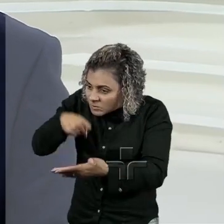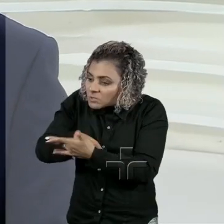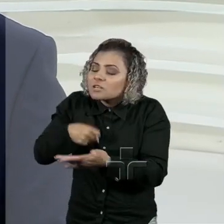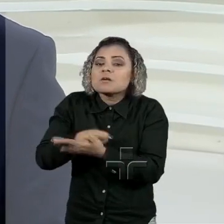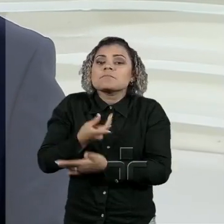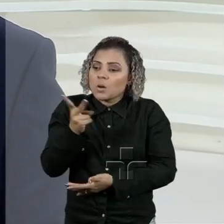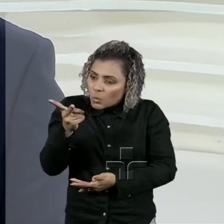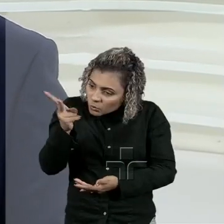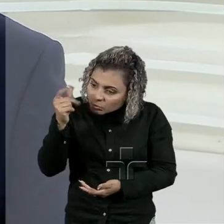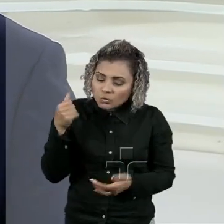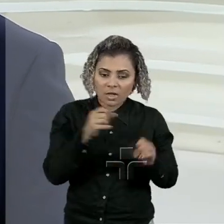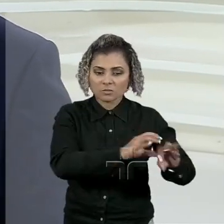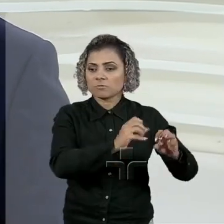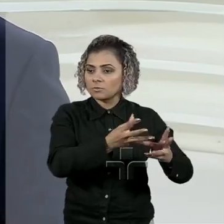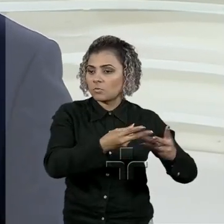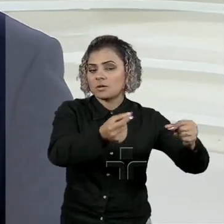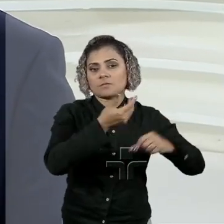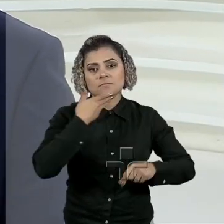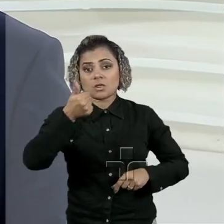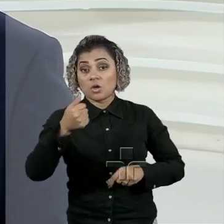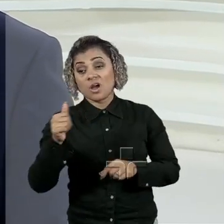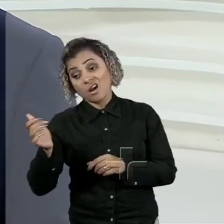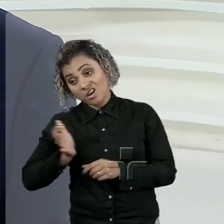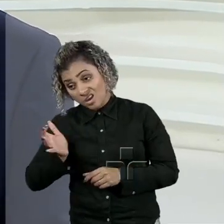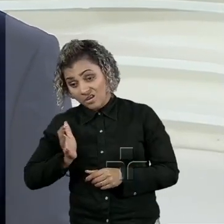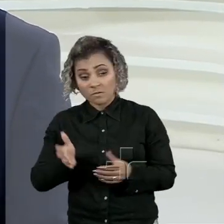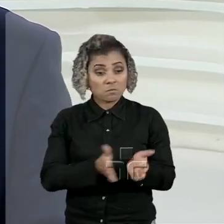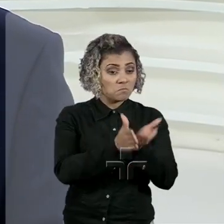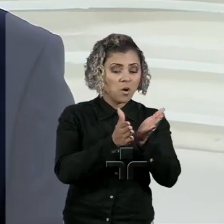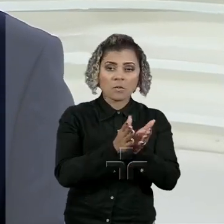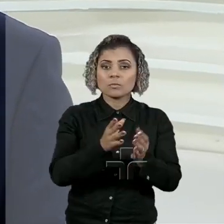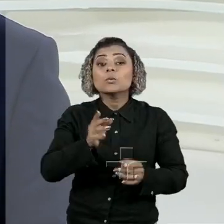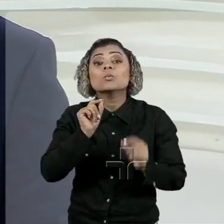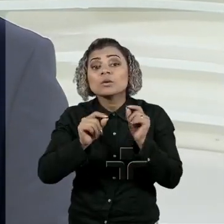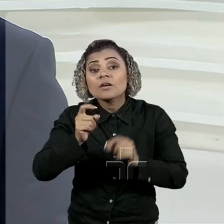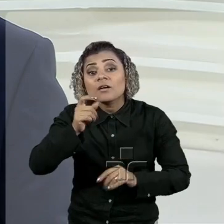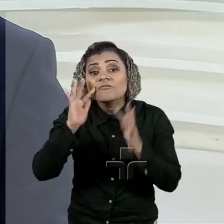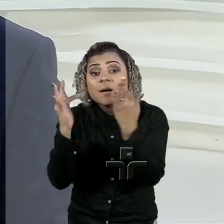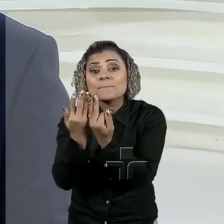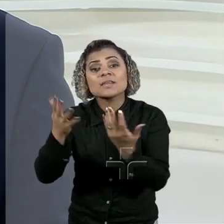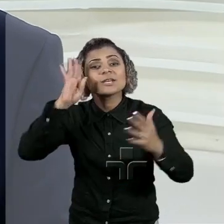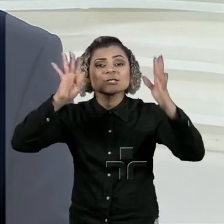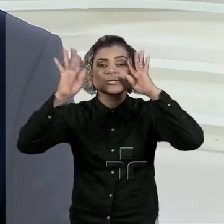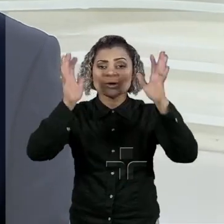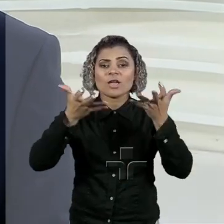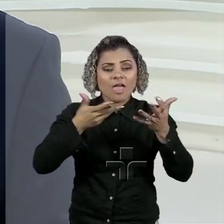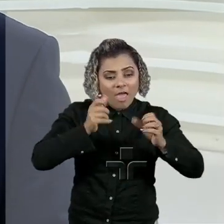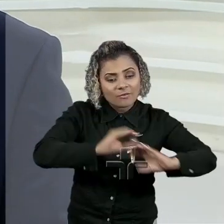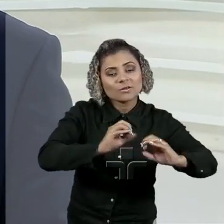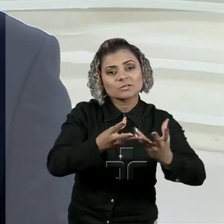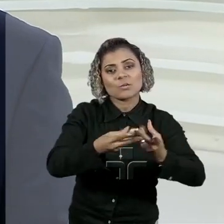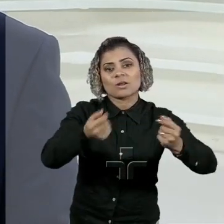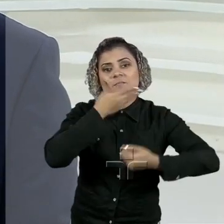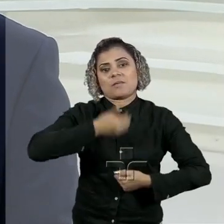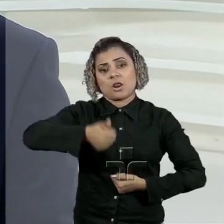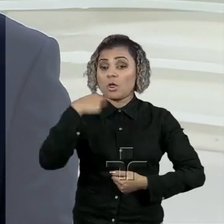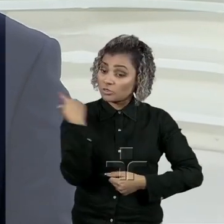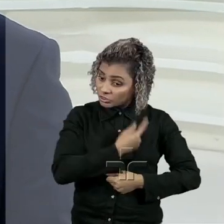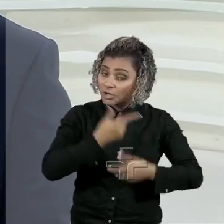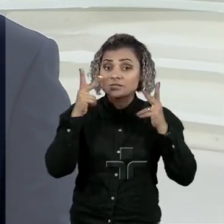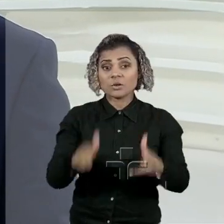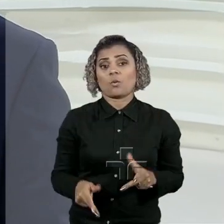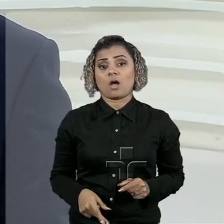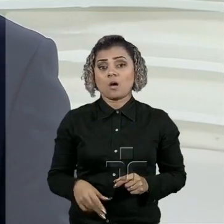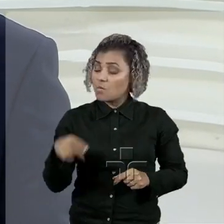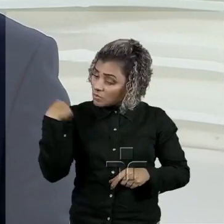condição da educação. Seja o mais pobre ou mais rico, o pai e a mãe sonham com uma educação melhor para o seu filho. Nós temos que ser esse pai e a mãe.